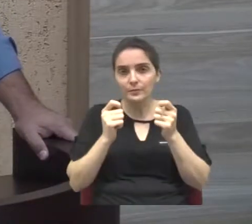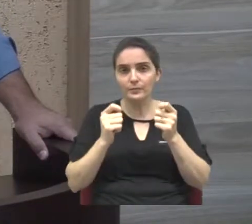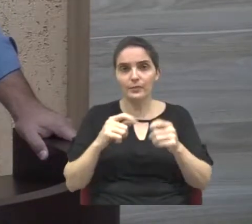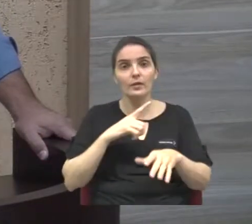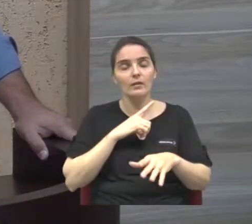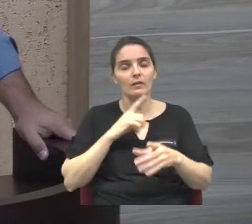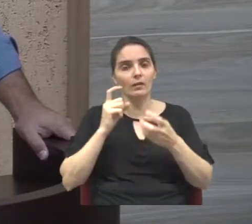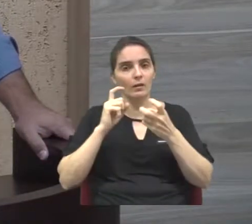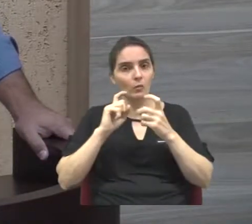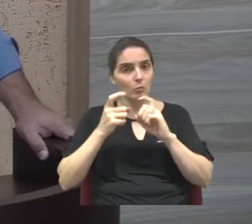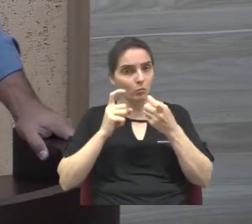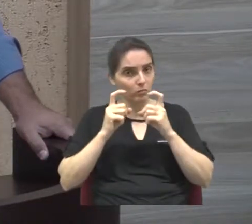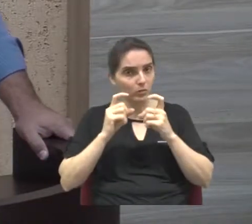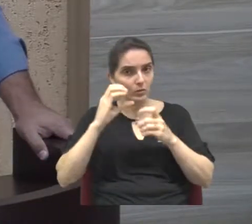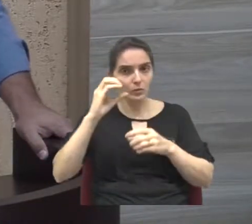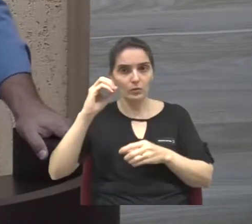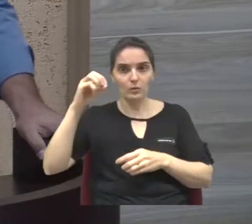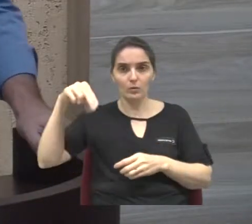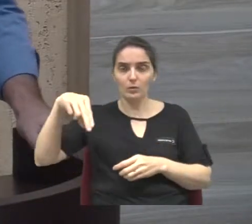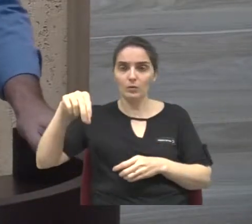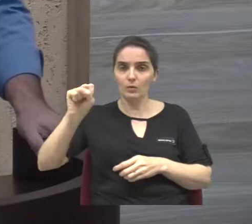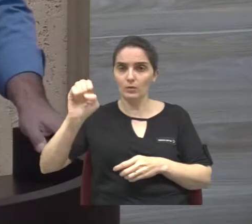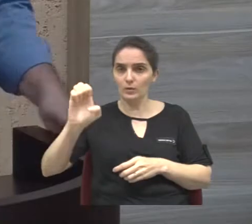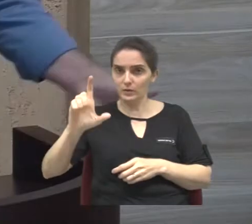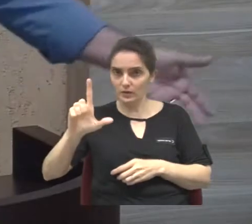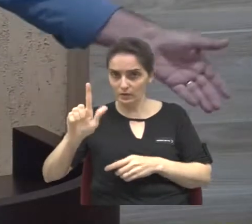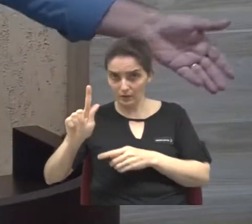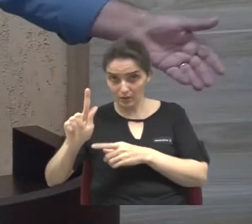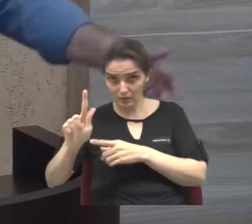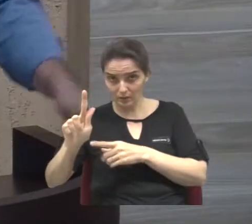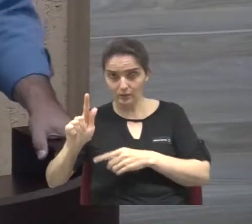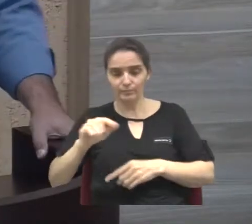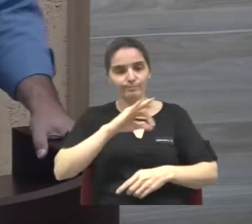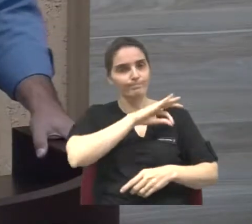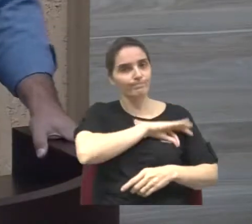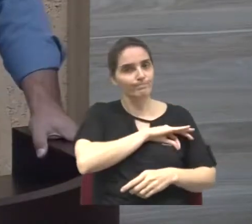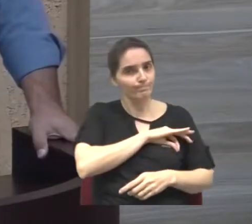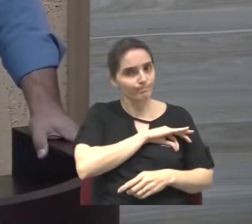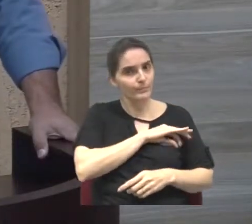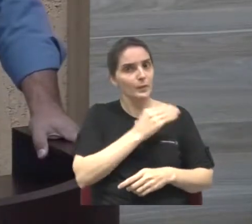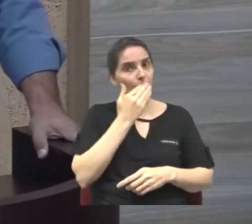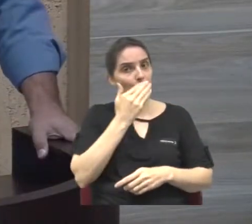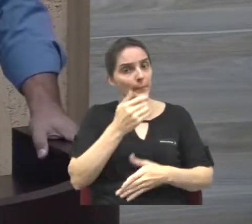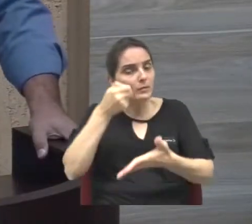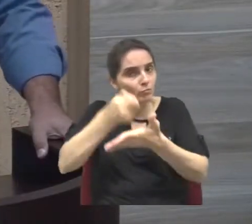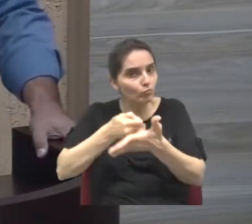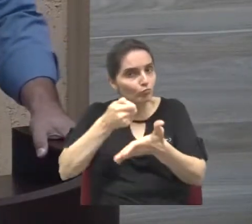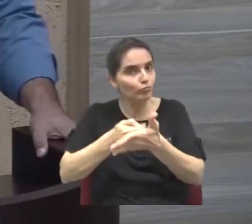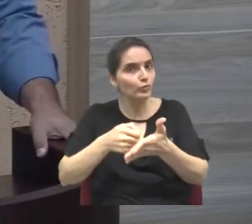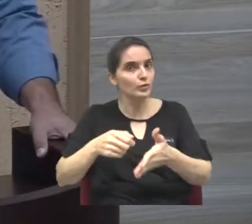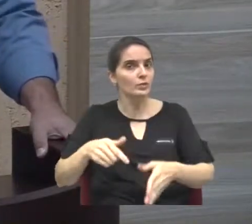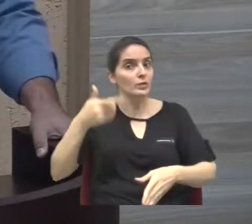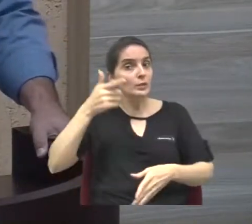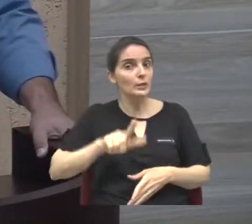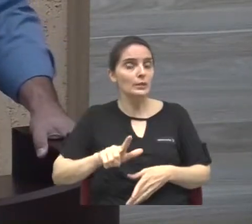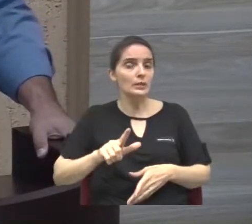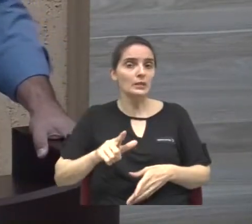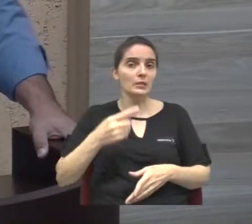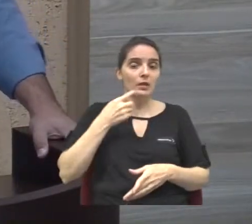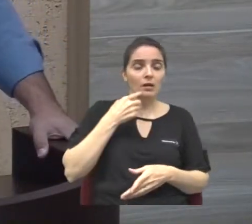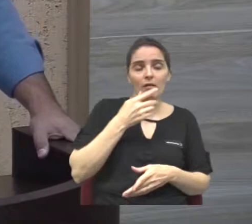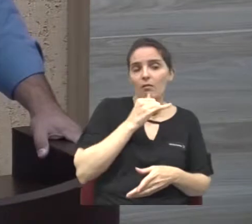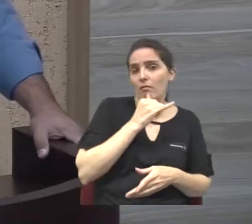tenho certeza, o capitão Costa vai me cobrar novamente, e eu, infelizmente, vou ter que falar que o município não regulamentou. Então,